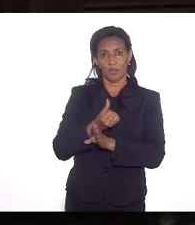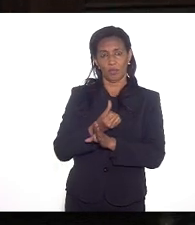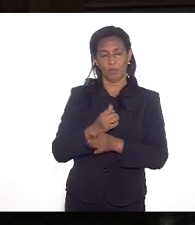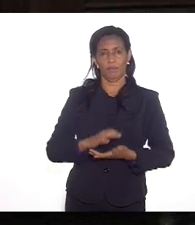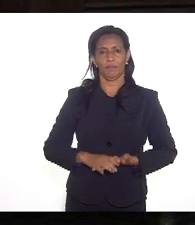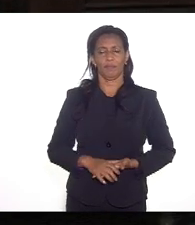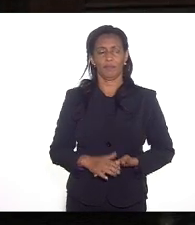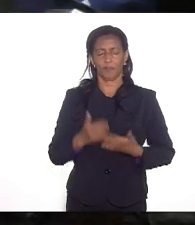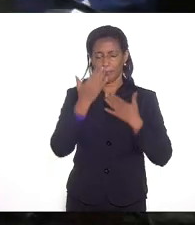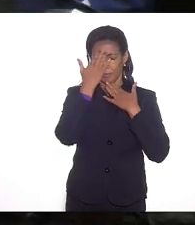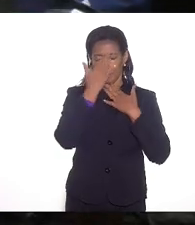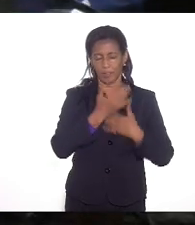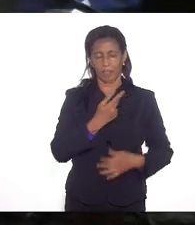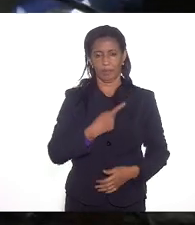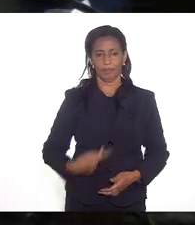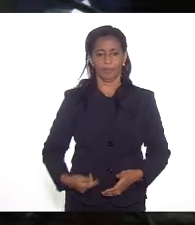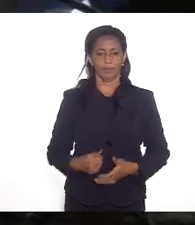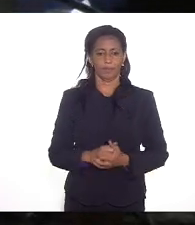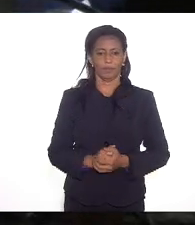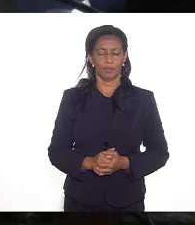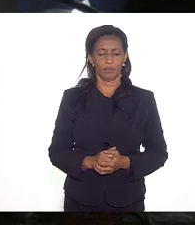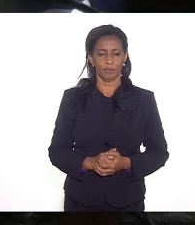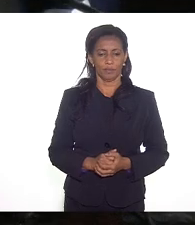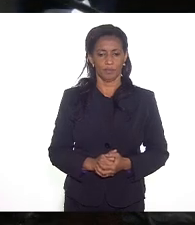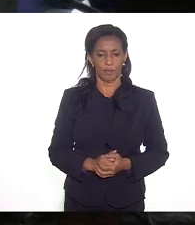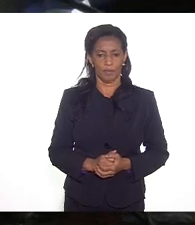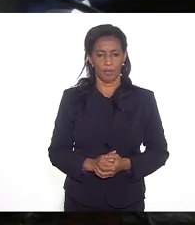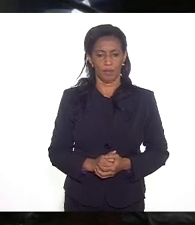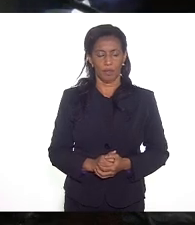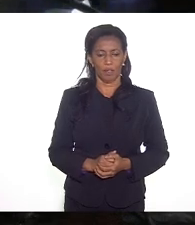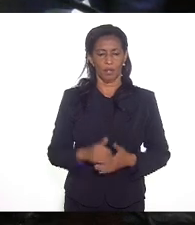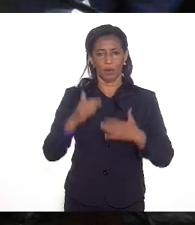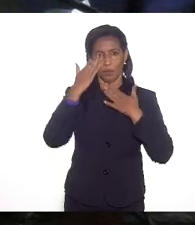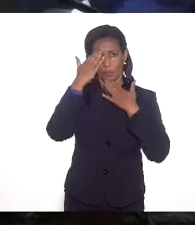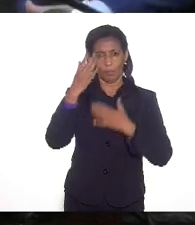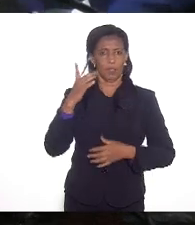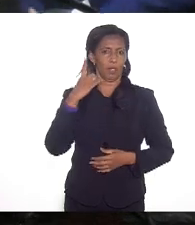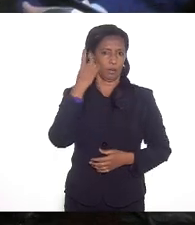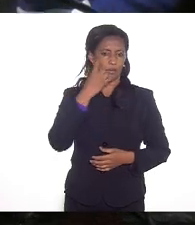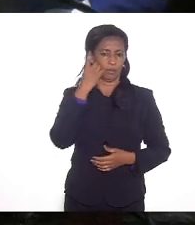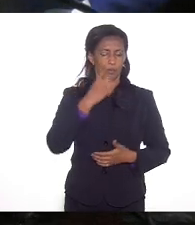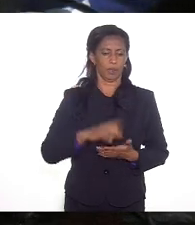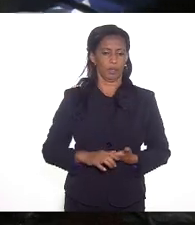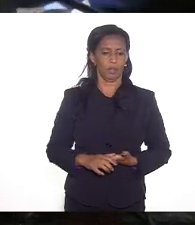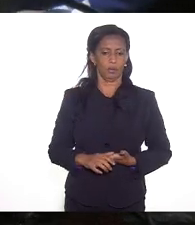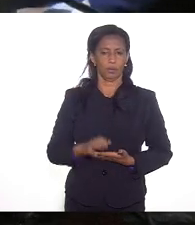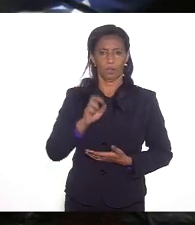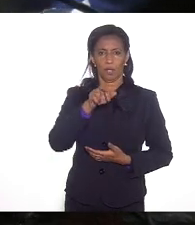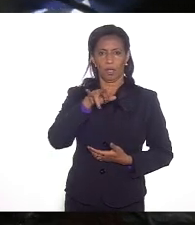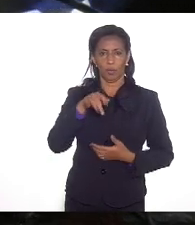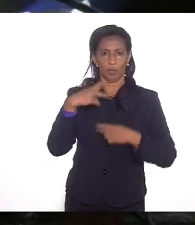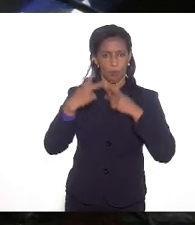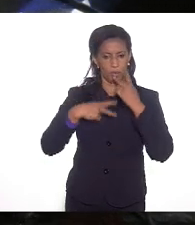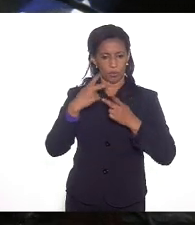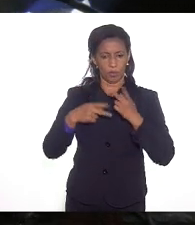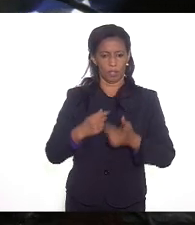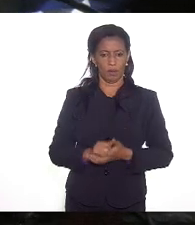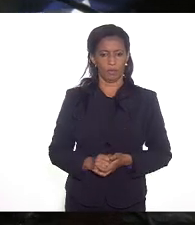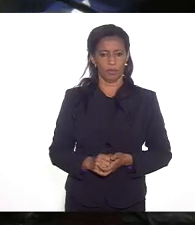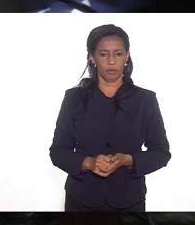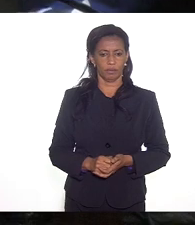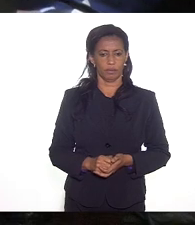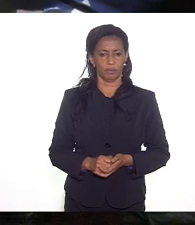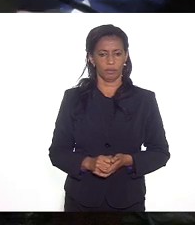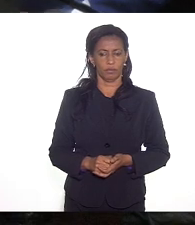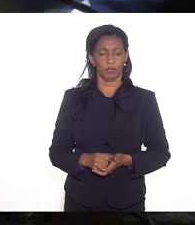Obrigado seu presidente e obrigado deputado o Eurico Júnior pelas palavras